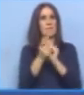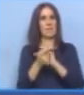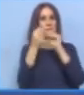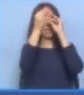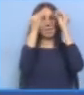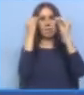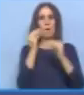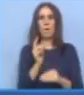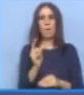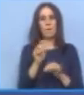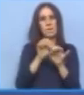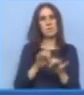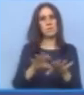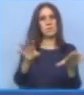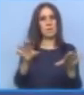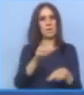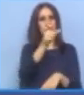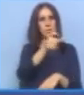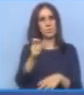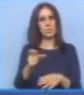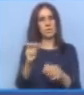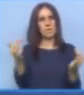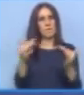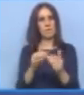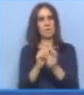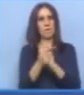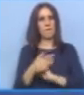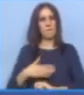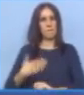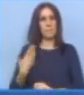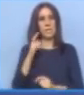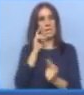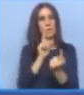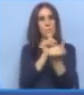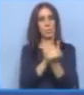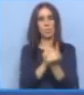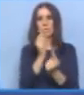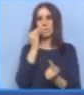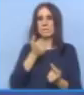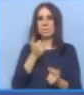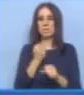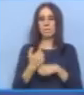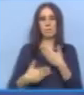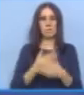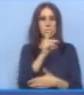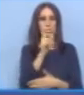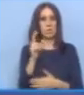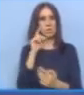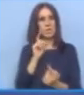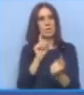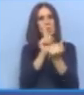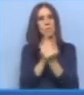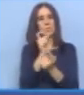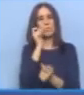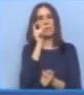papéis, manda anunciar para que as pessoas venham converter-se. O ir ao encontro está na essência do trabalho missionário, do ir ao encontro